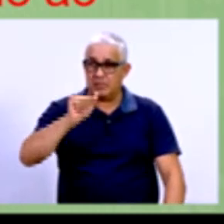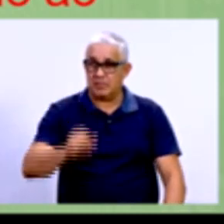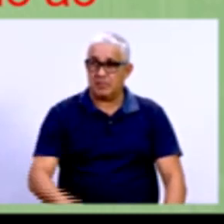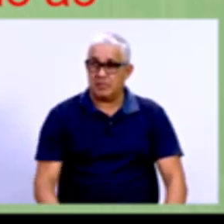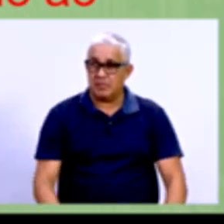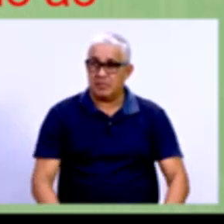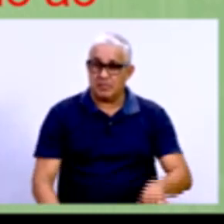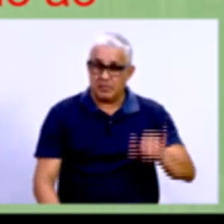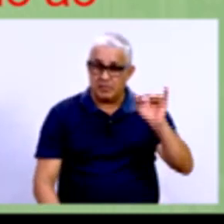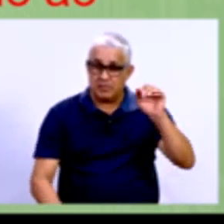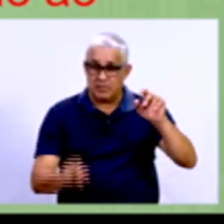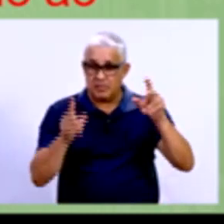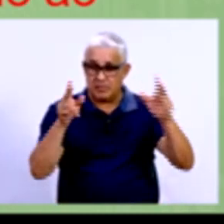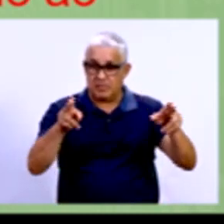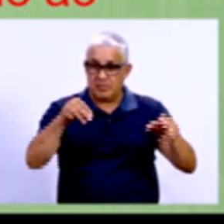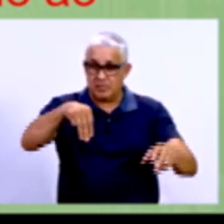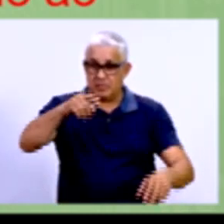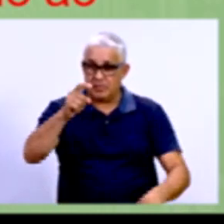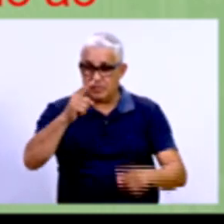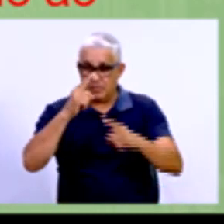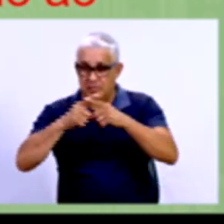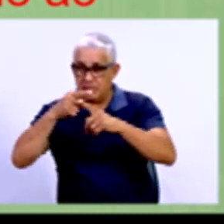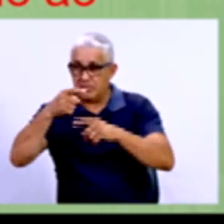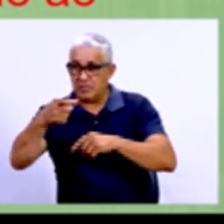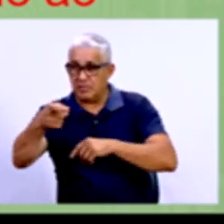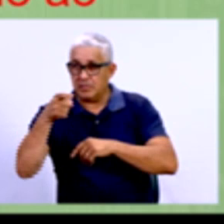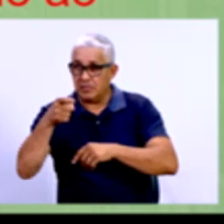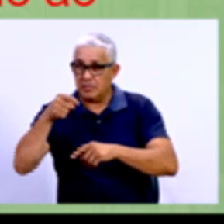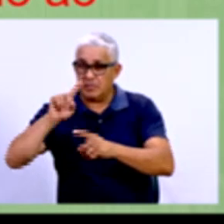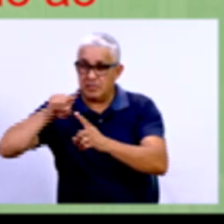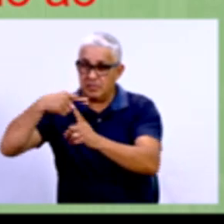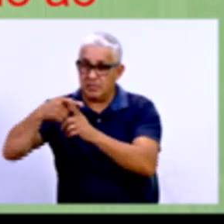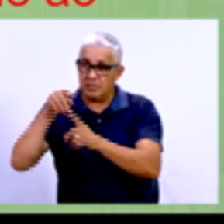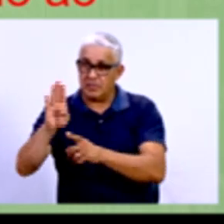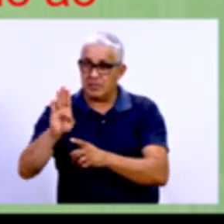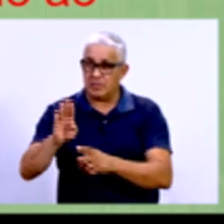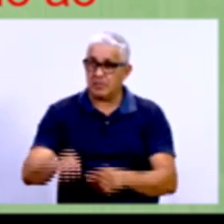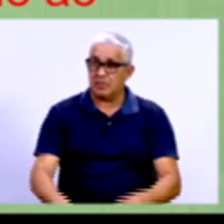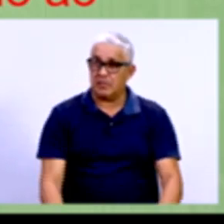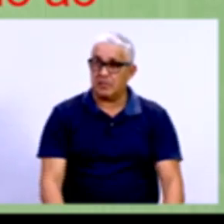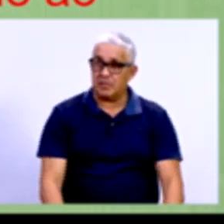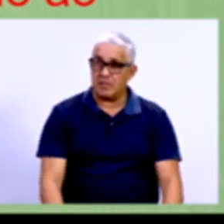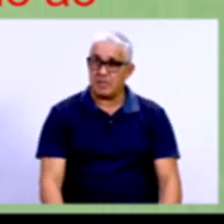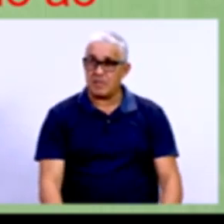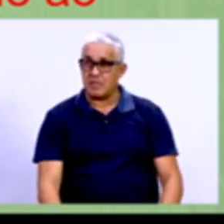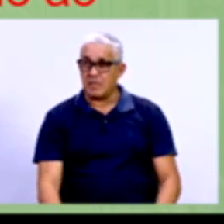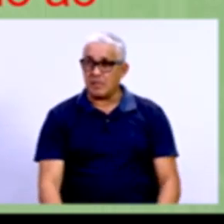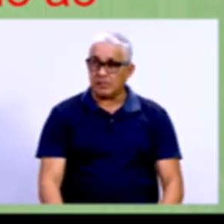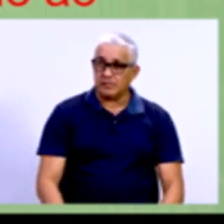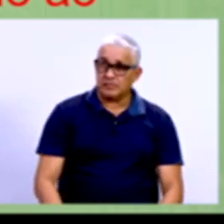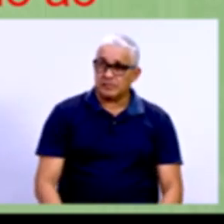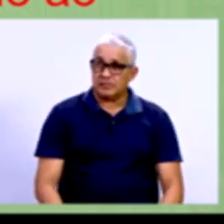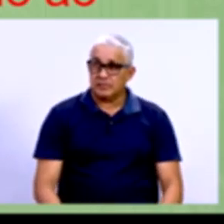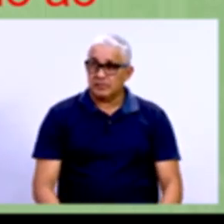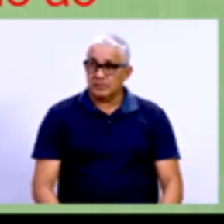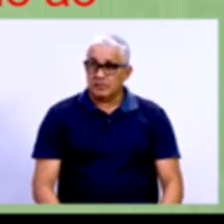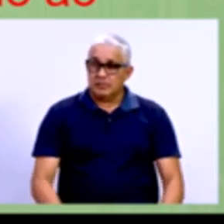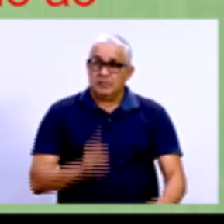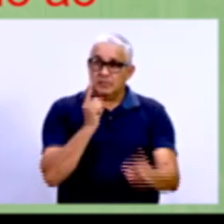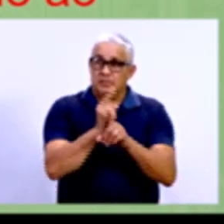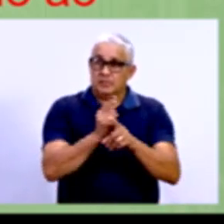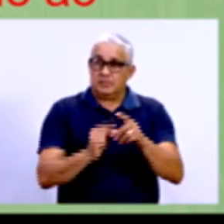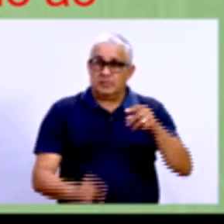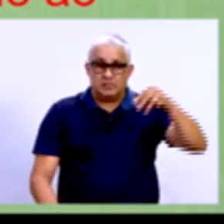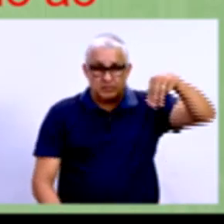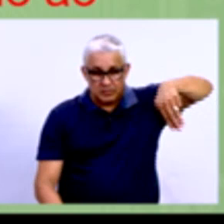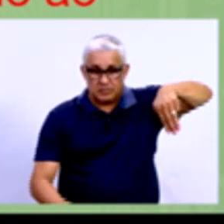é igual a m vezes x mais b. Aí a gente vai preencher o m aqui com o valor que a gente encontrar dessa equação e o b com o